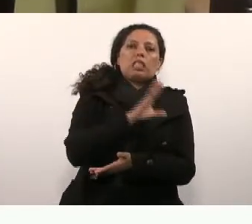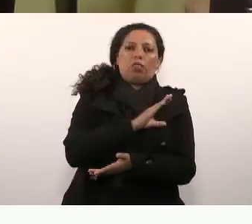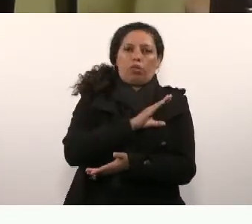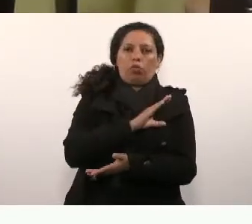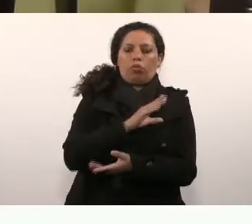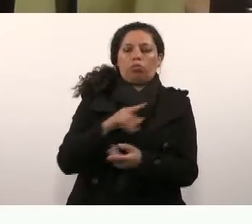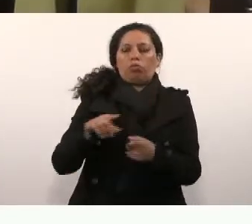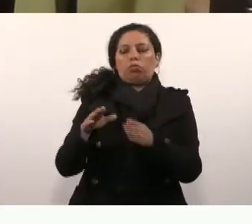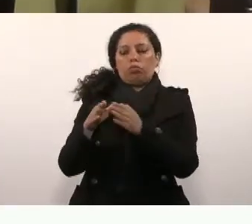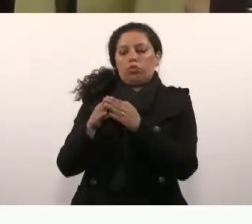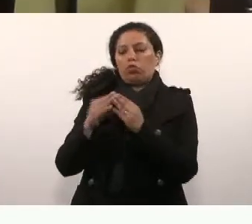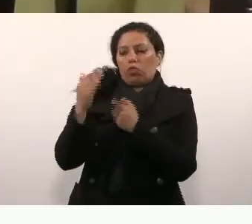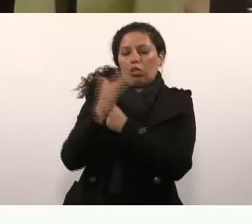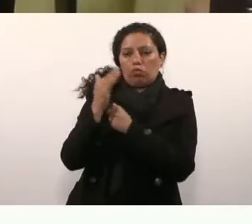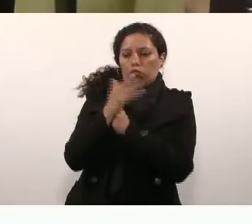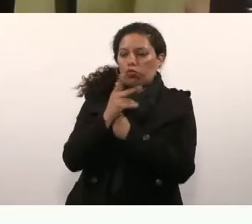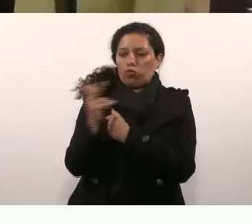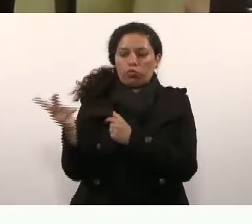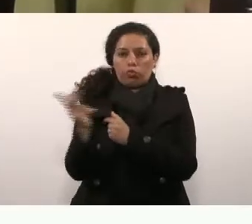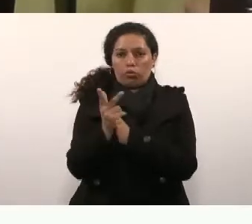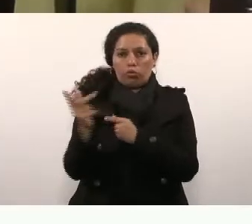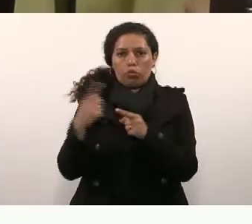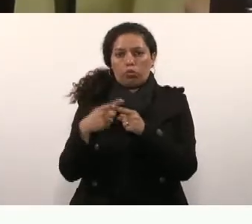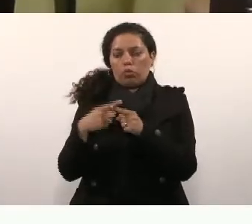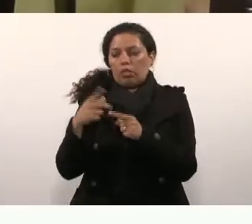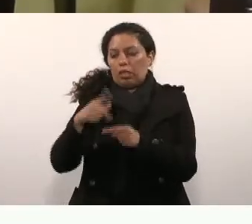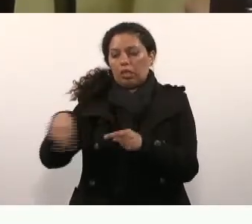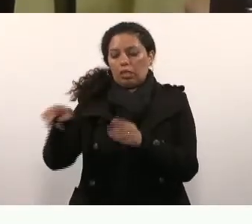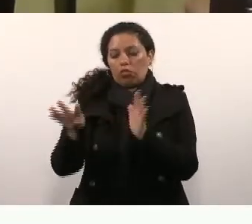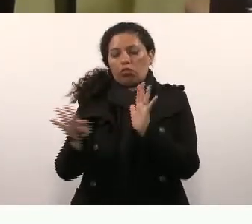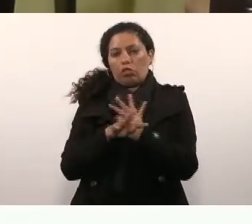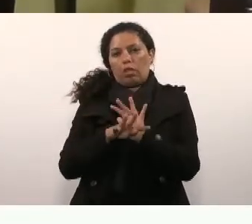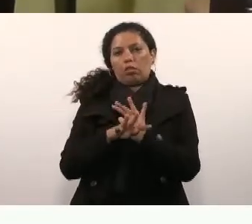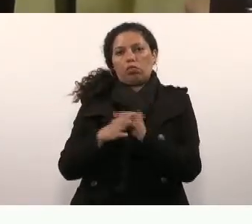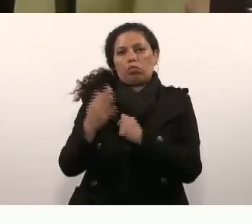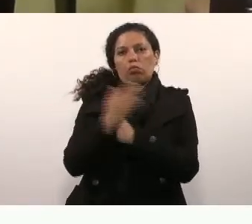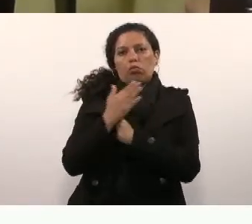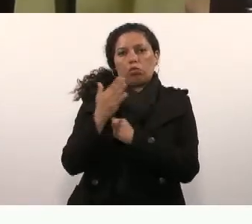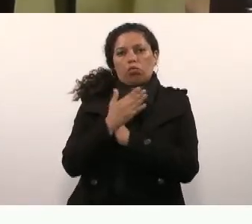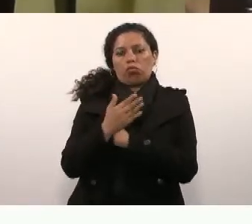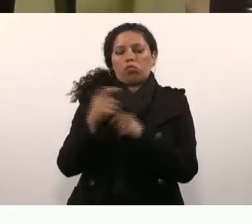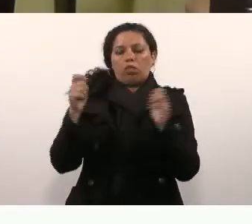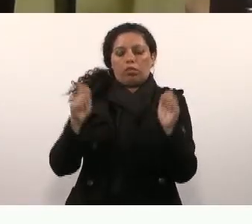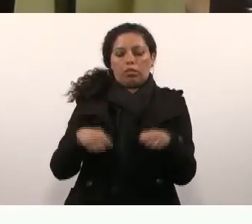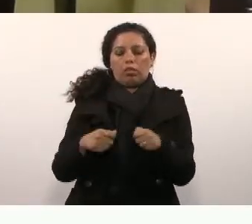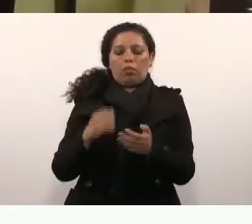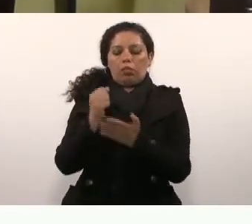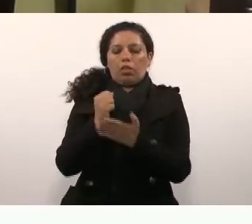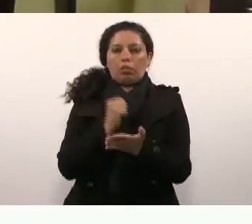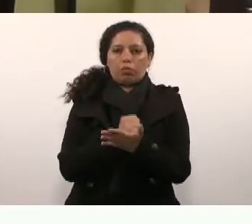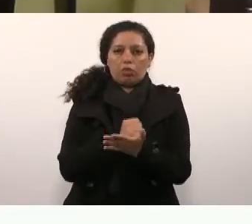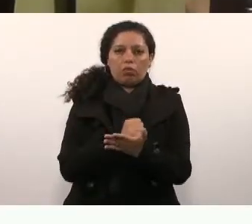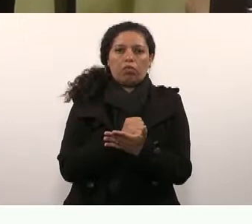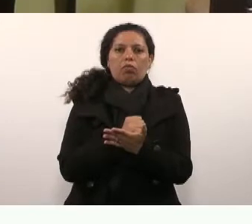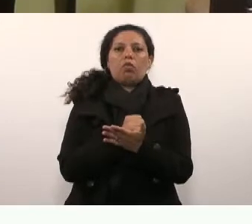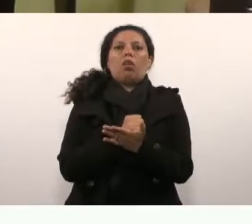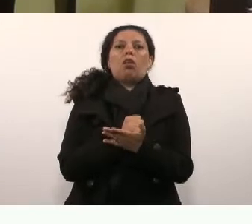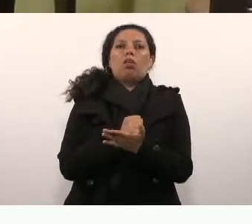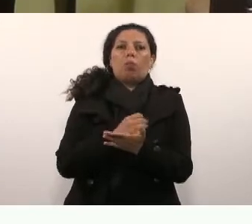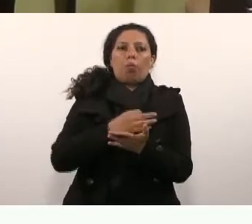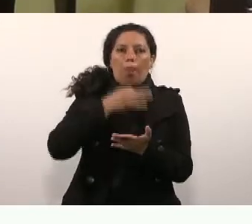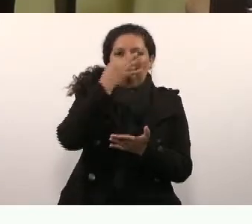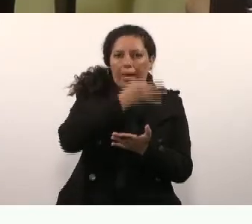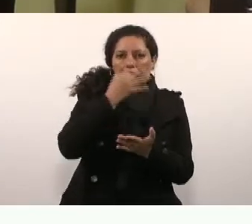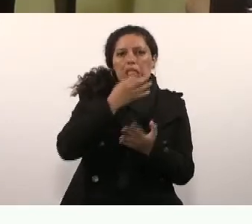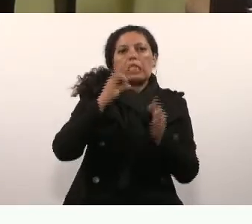a opinião de quem é técnico na área e pode nos auxiliar para a gente aprovar aqui um parecer que